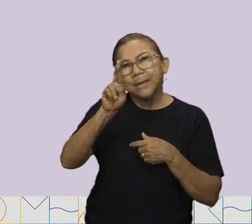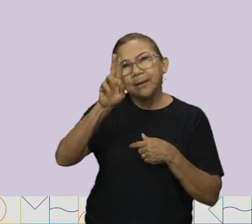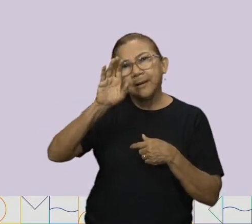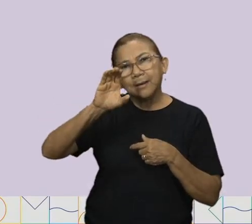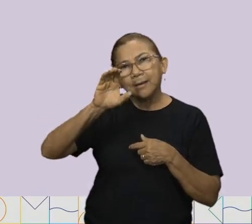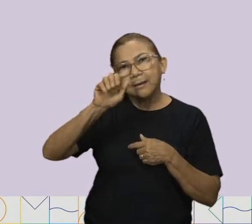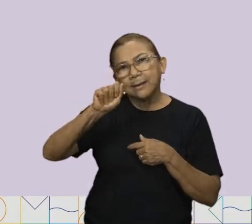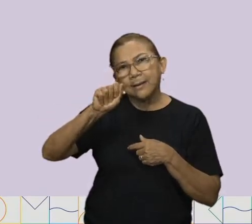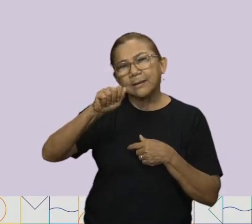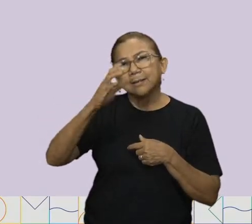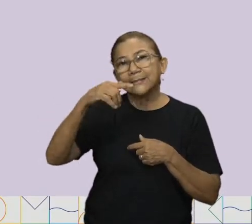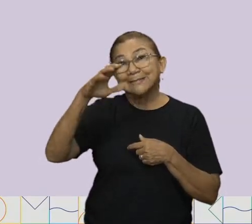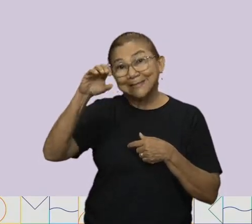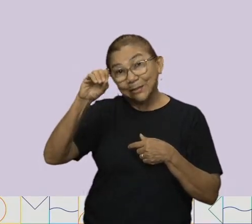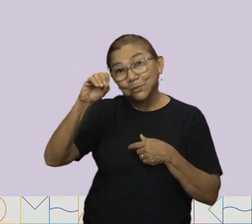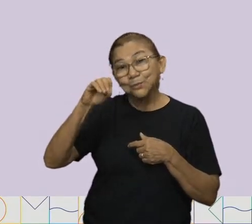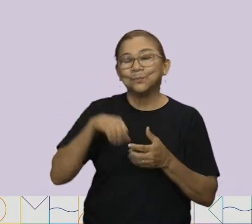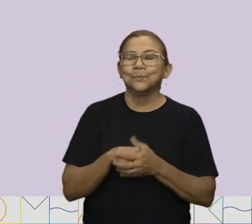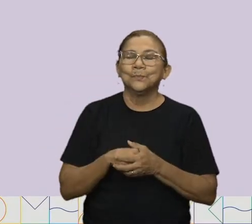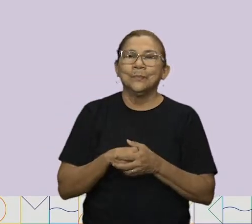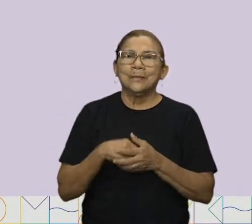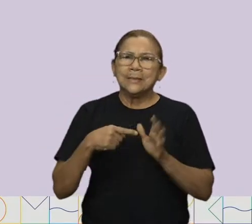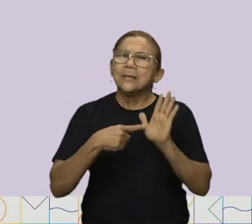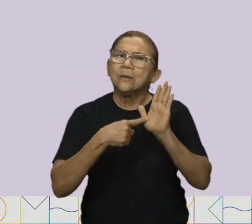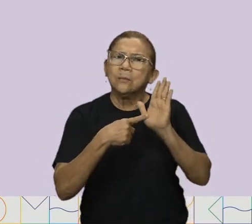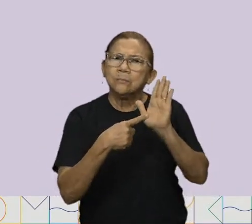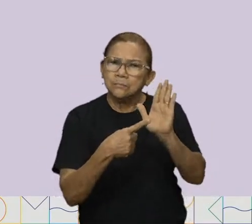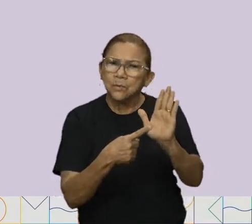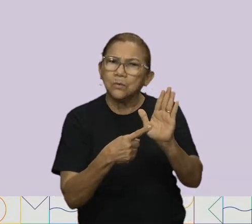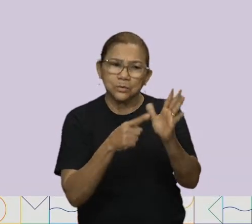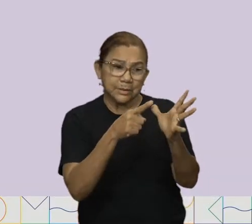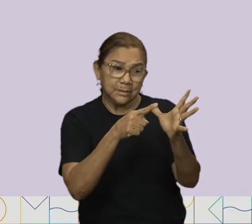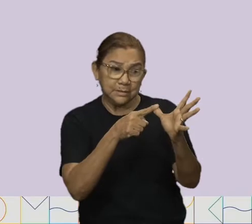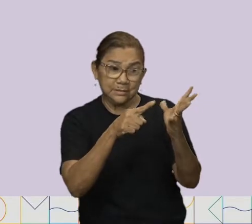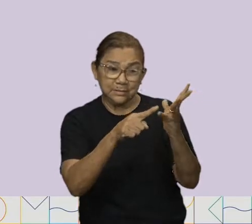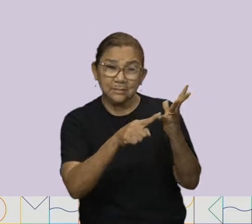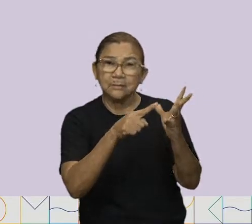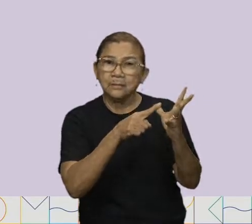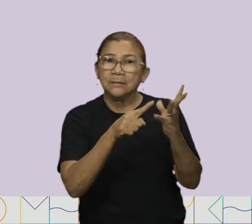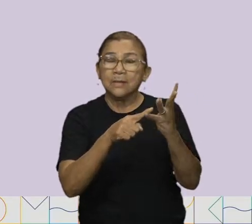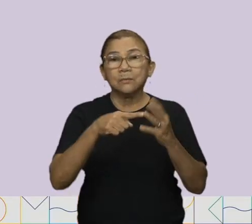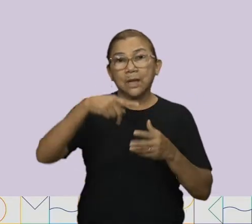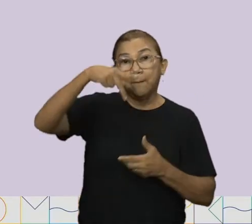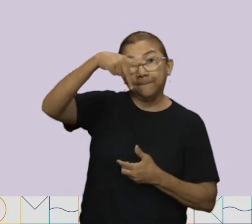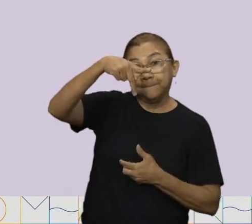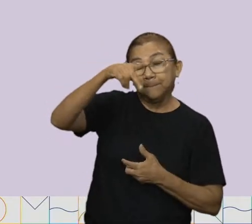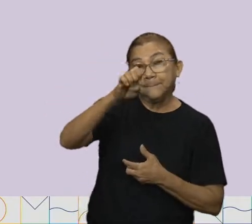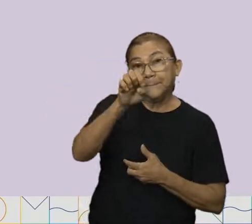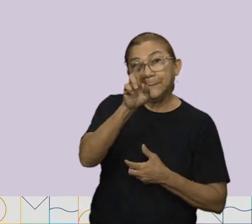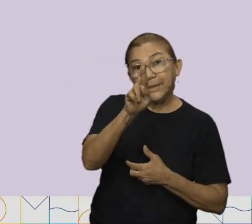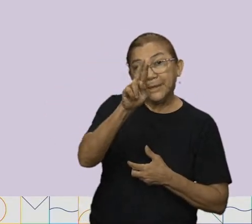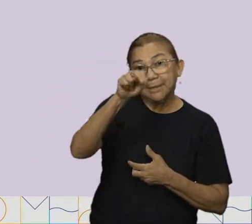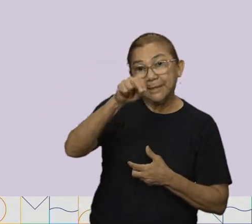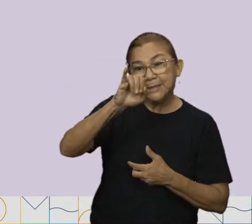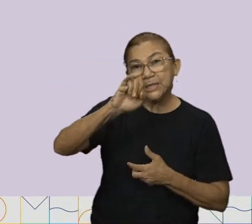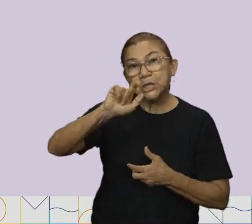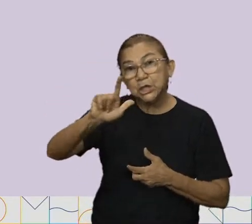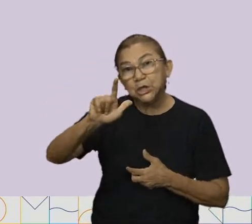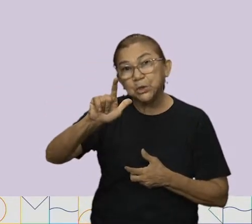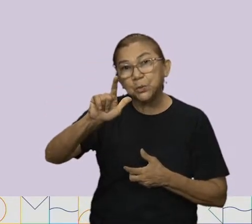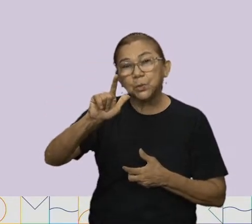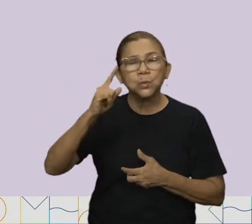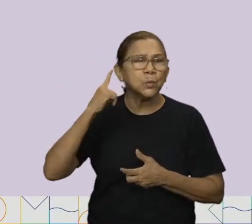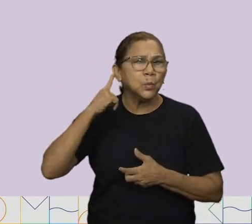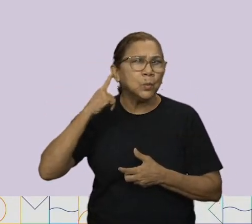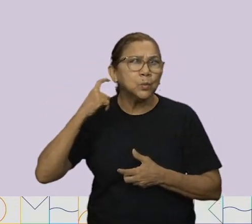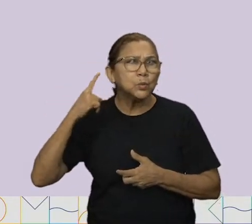falando, sai esse sonzinho do I e do U, que eles são as semivogais. Pernil, com som de U. Olha